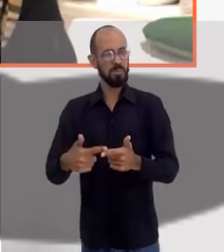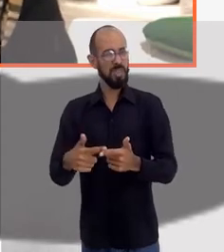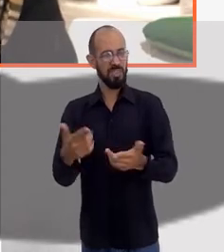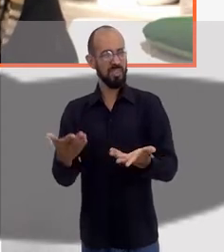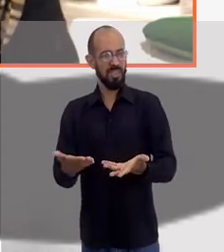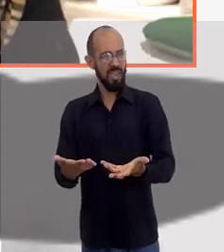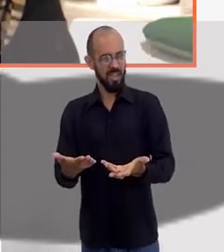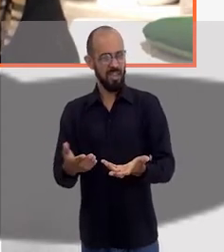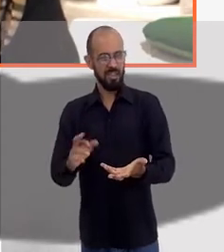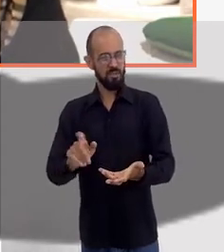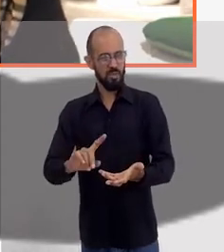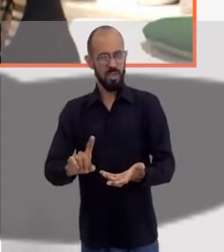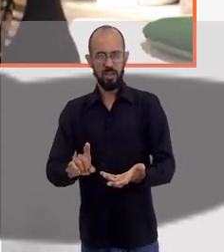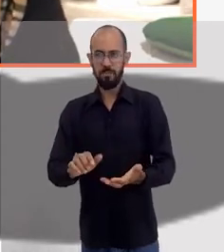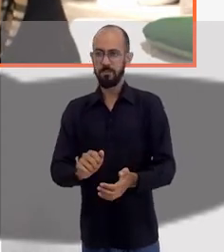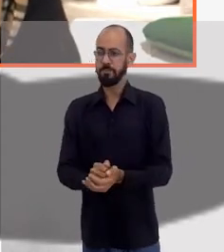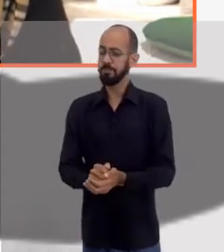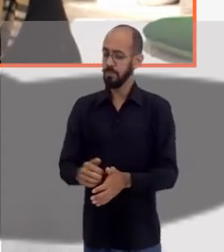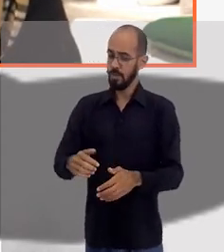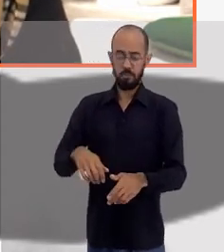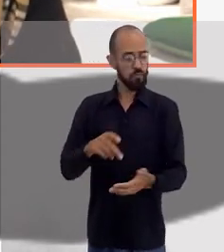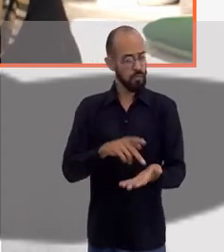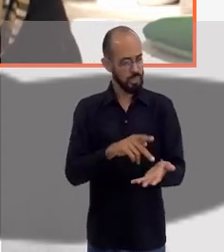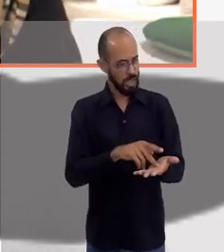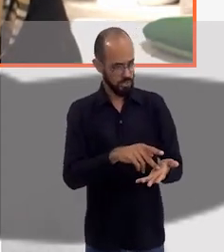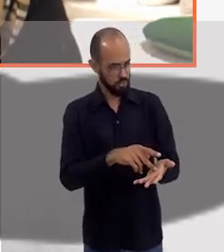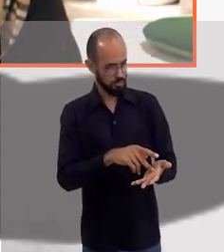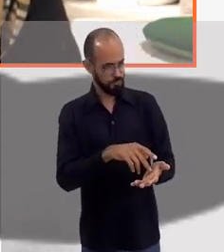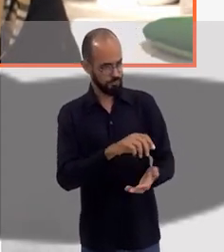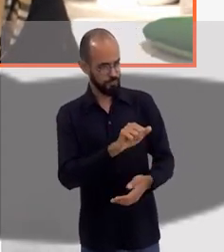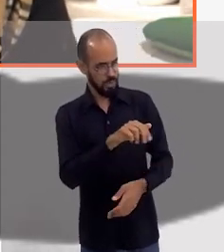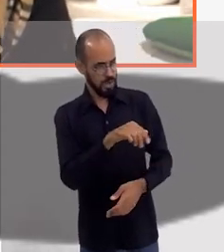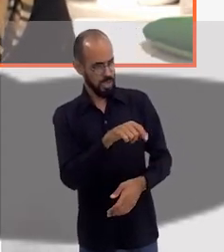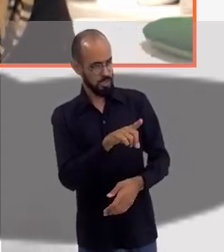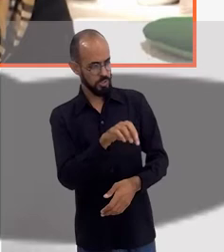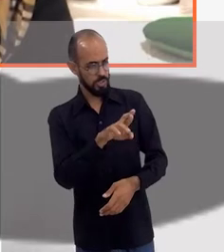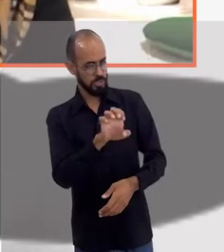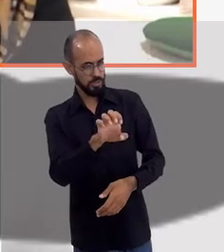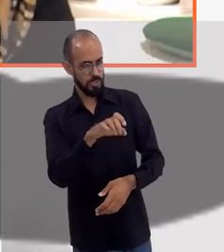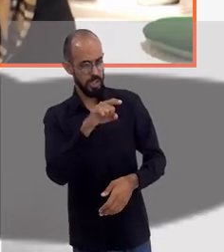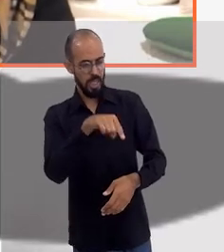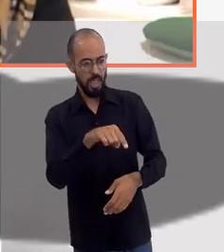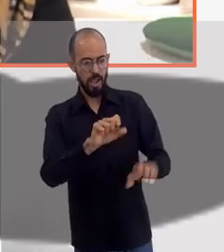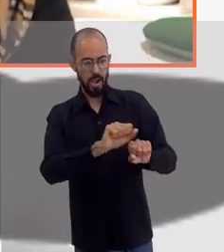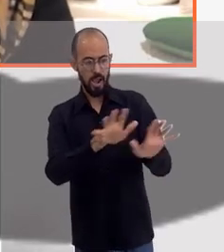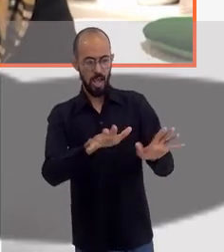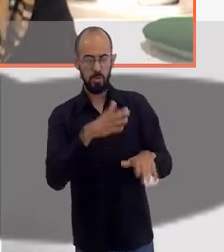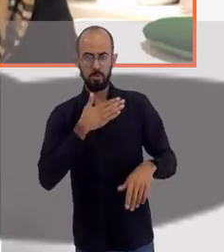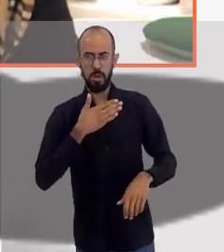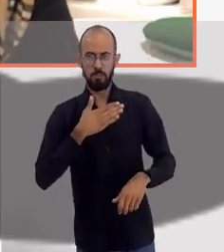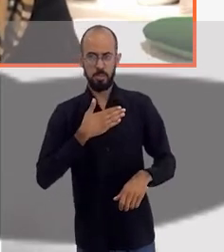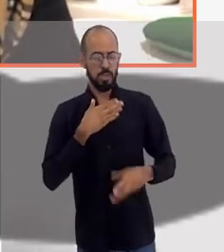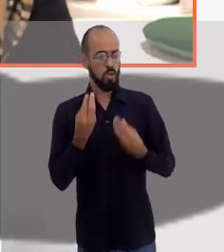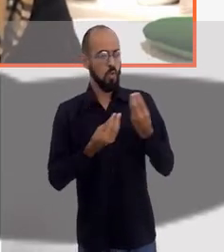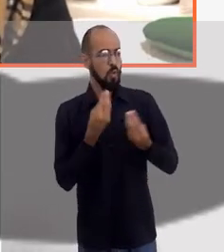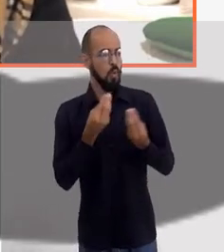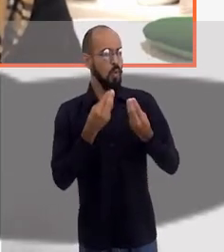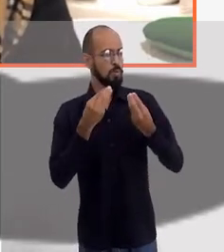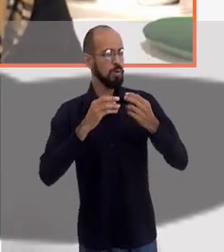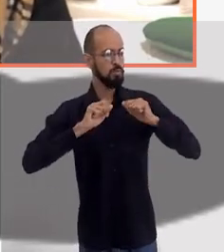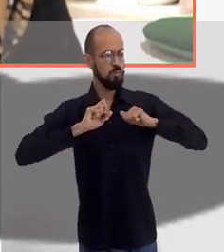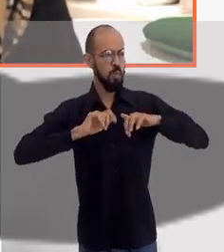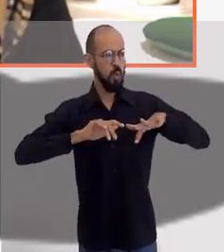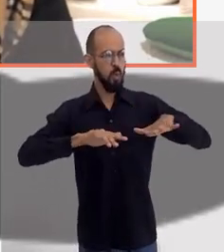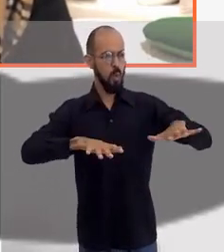bom então fica claro para mim a rapidez com a qual você ficou conhecido